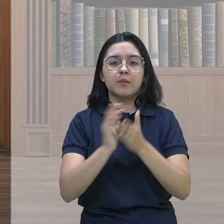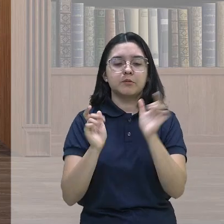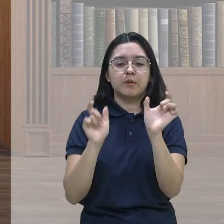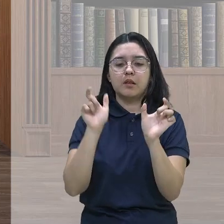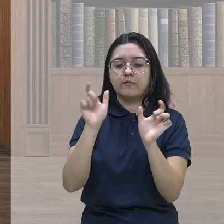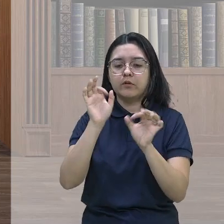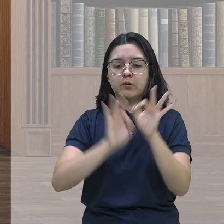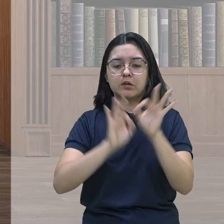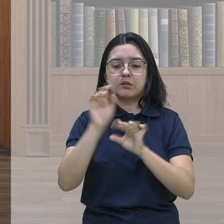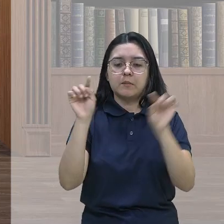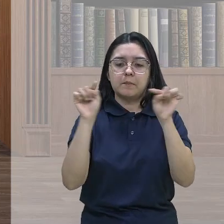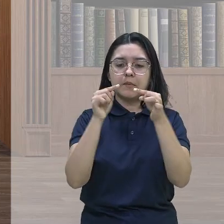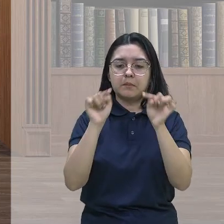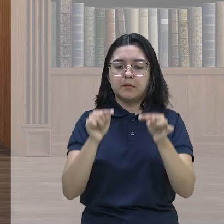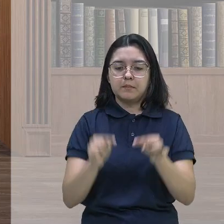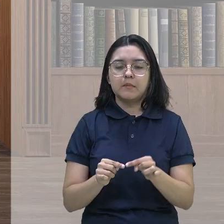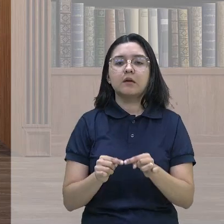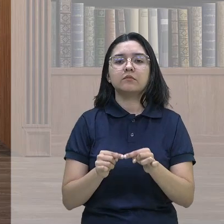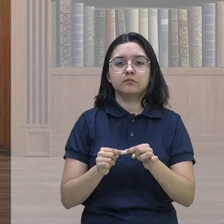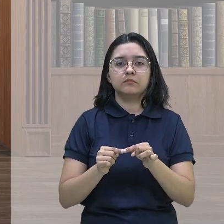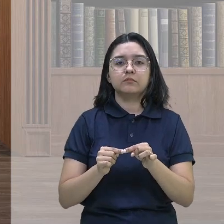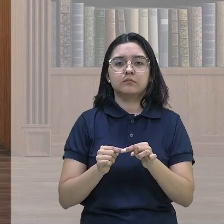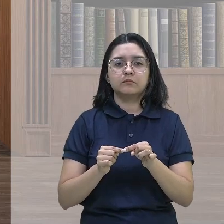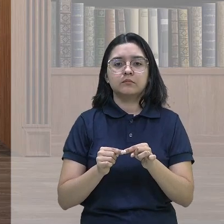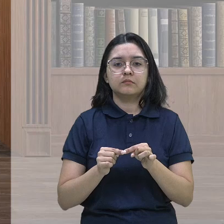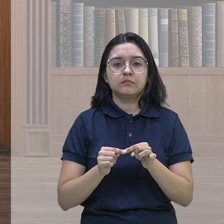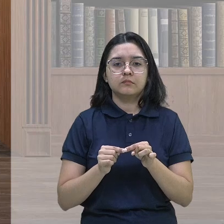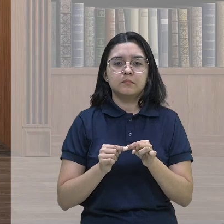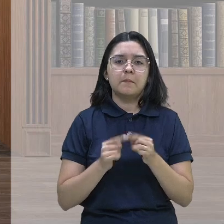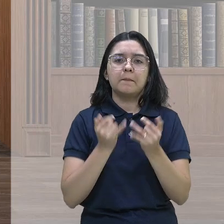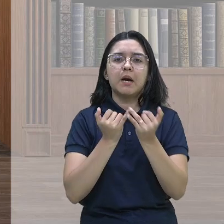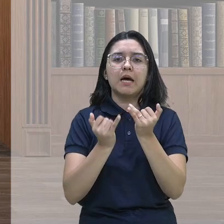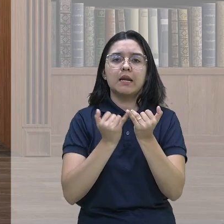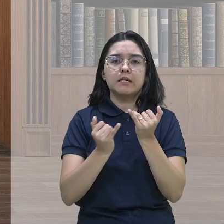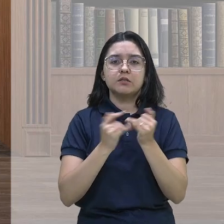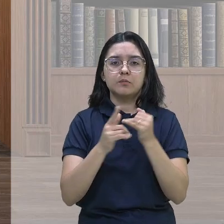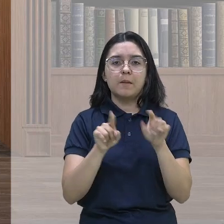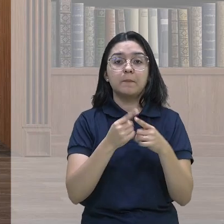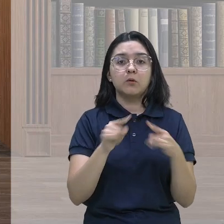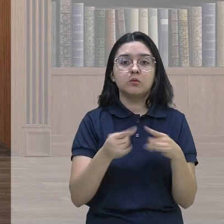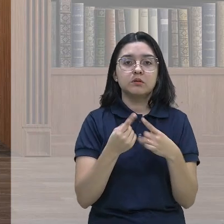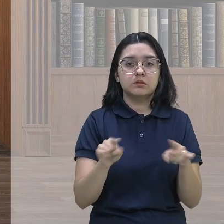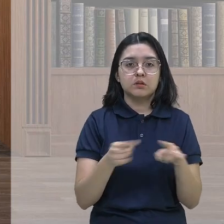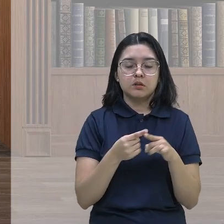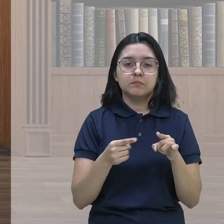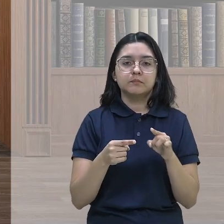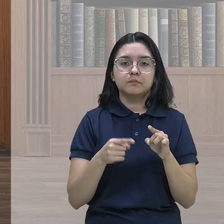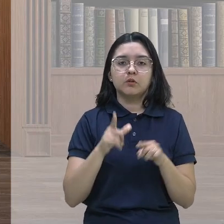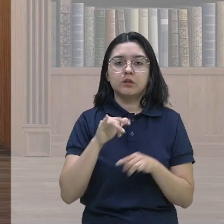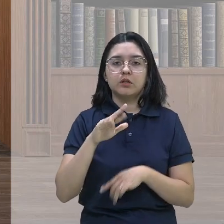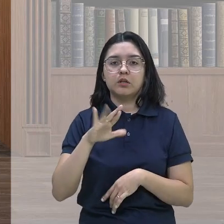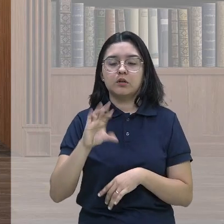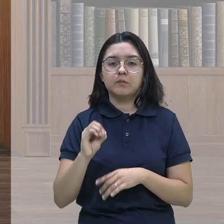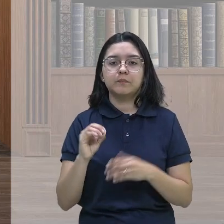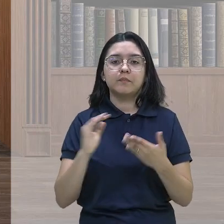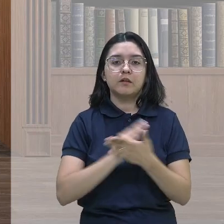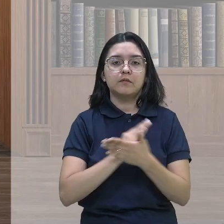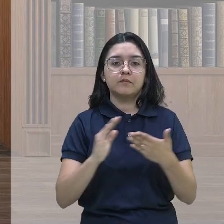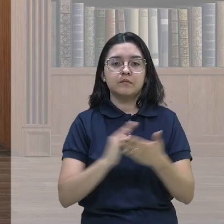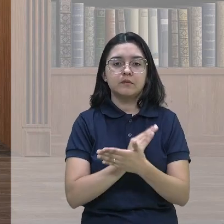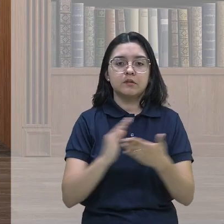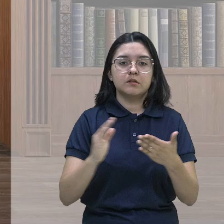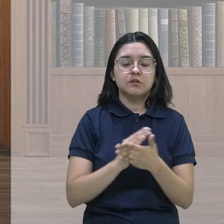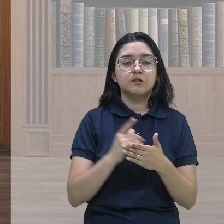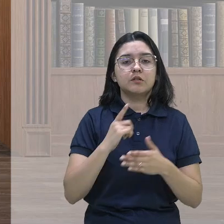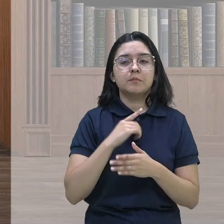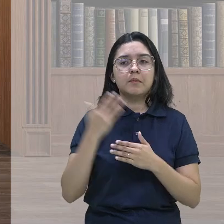organizadas e combinadas para dar uma sequência quase que musical para aquela obra, né? Muitas vezes eles eram acompanhados por